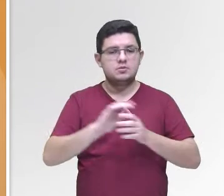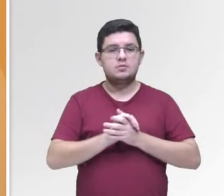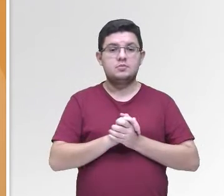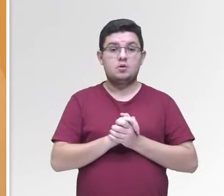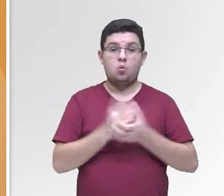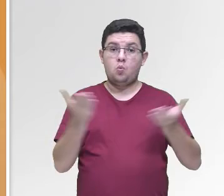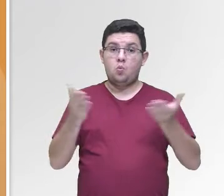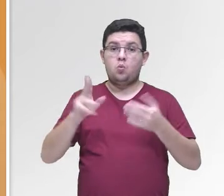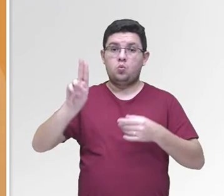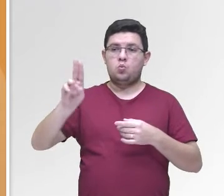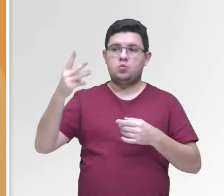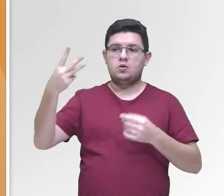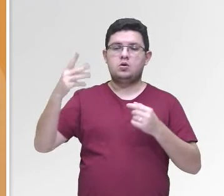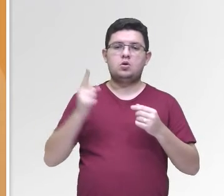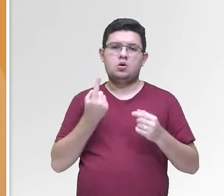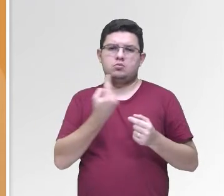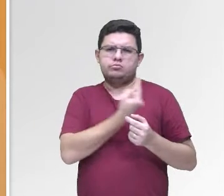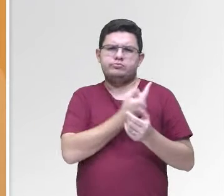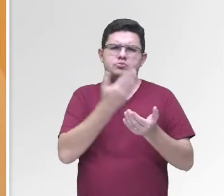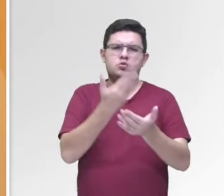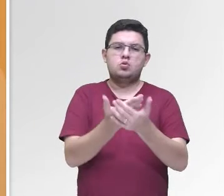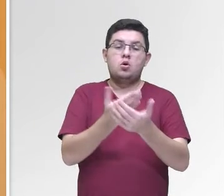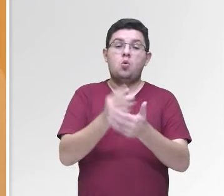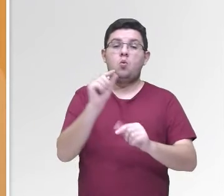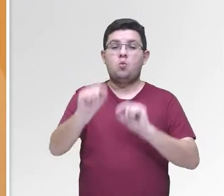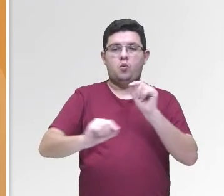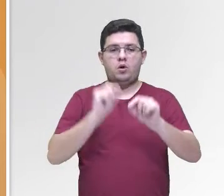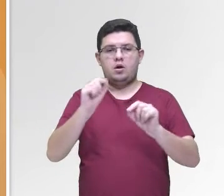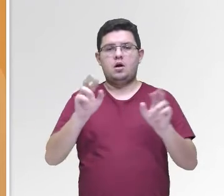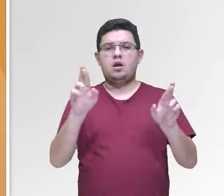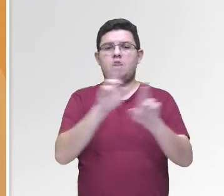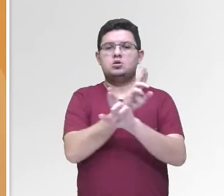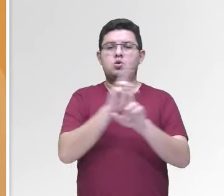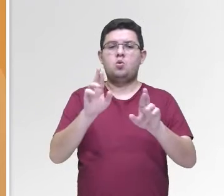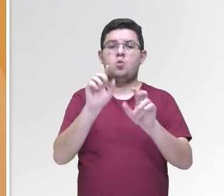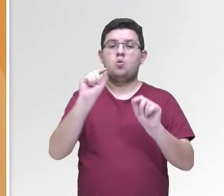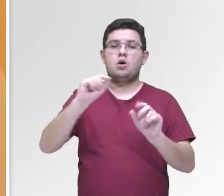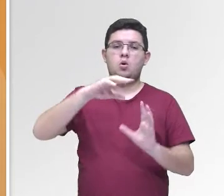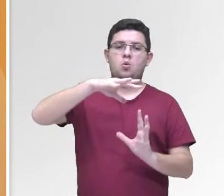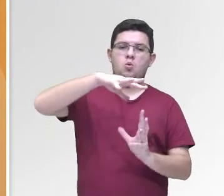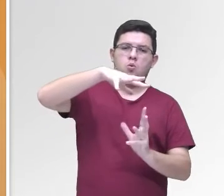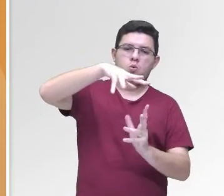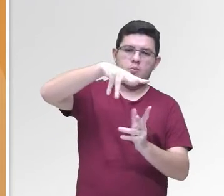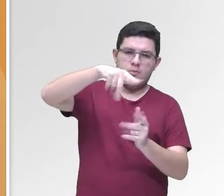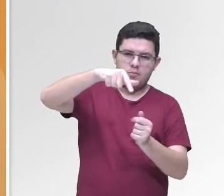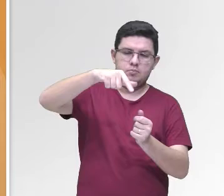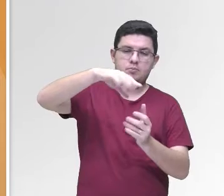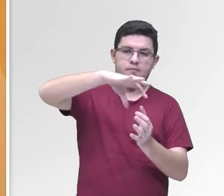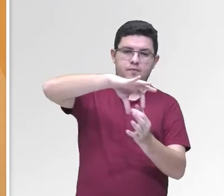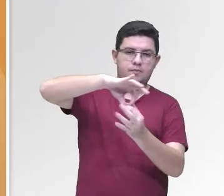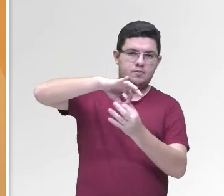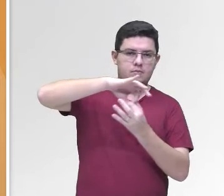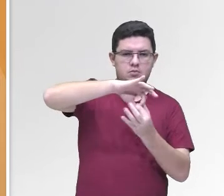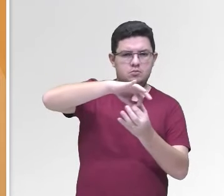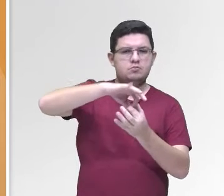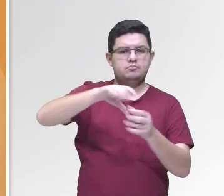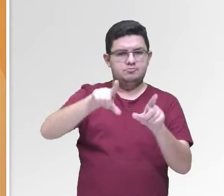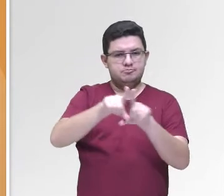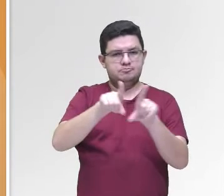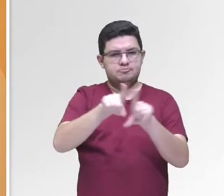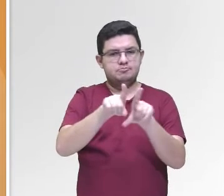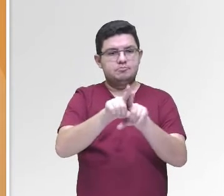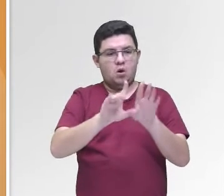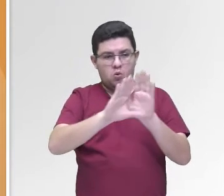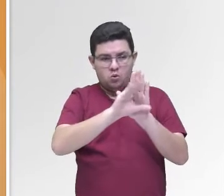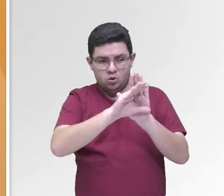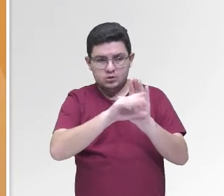vocês, vamos estudar sobre a relação entre globalização, vamos entender o conceito, tá? E economia, e vamos